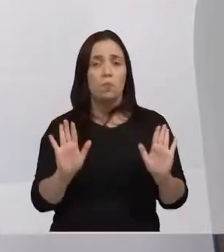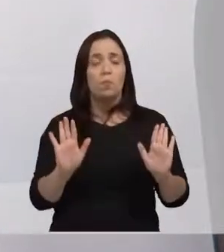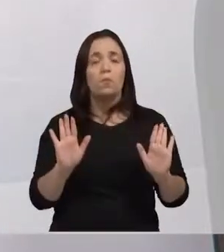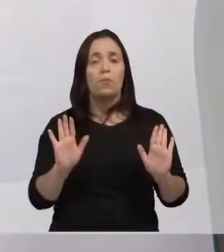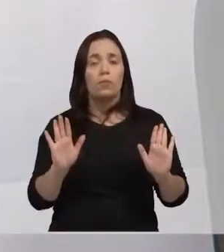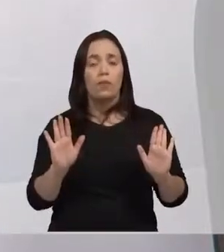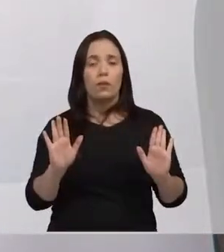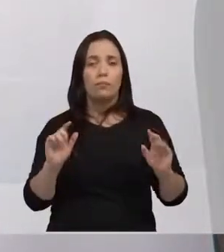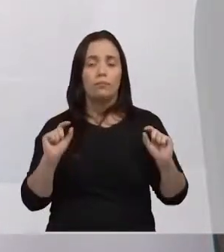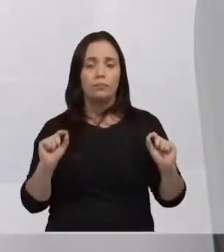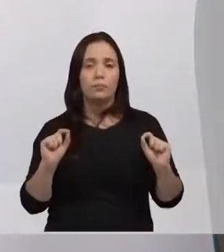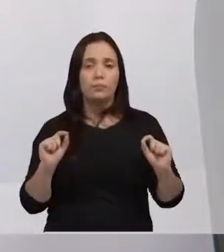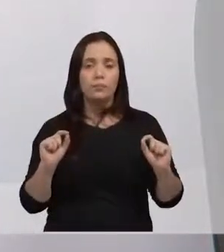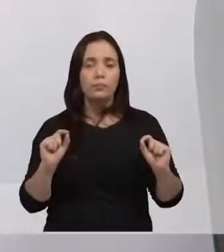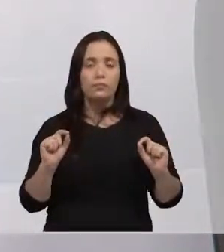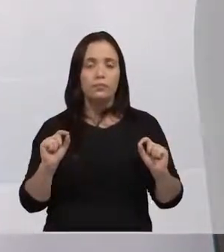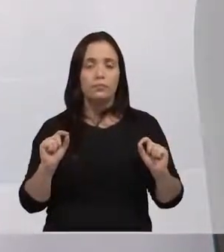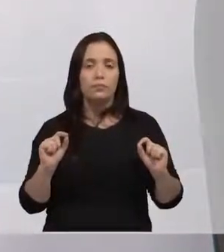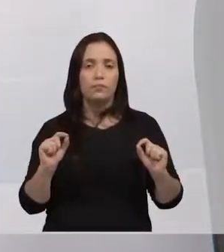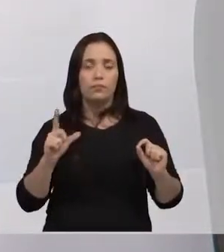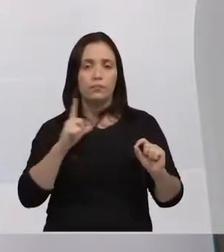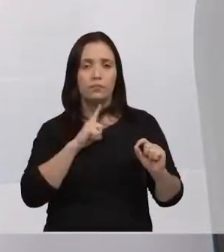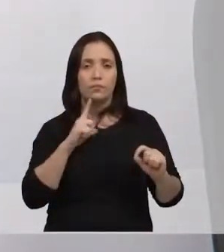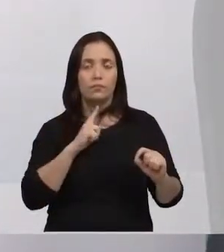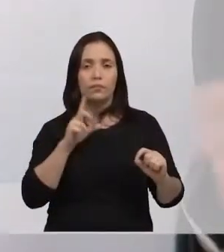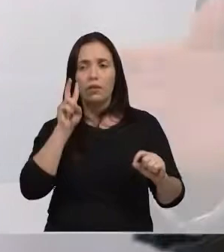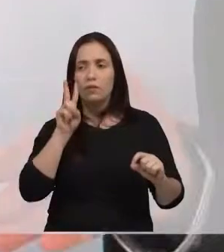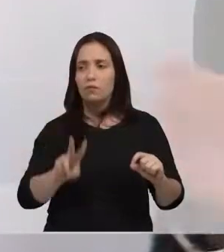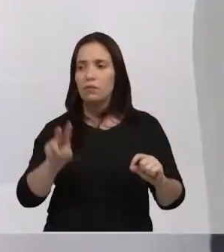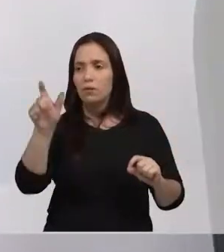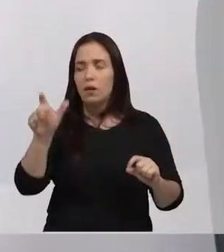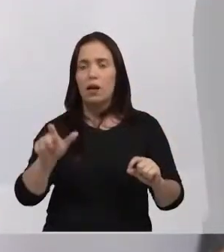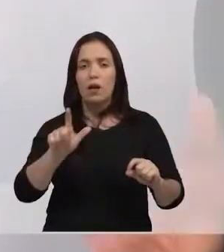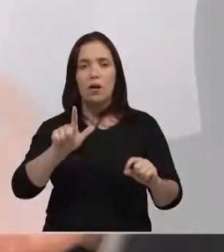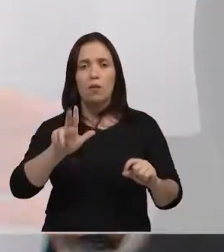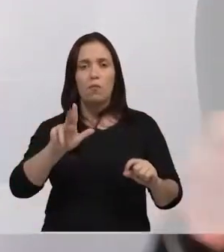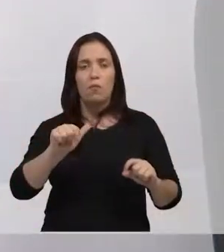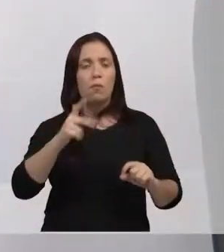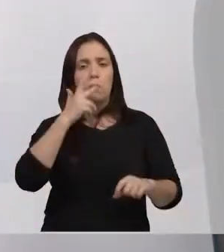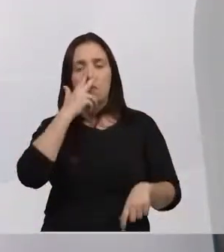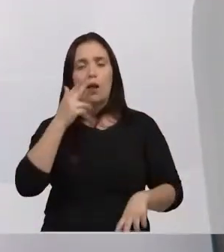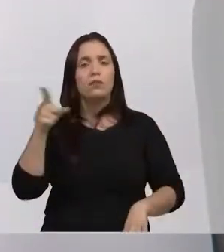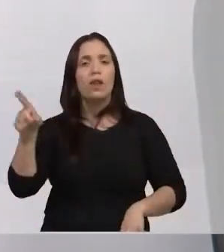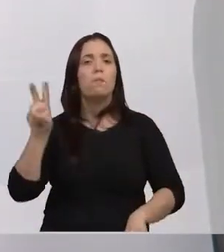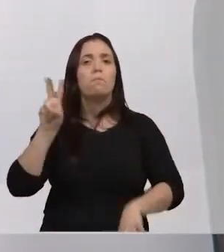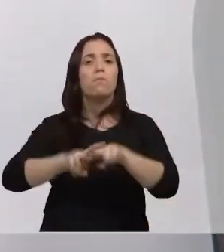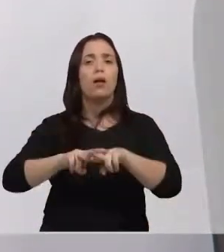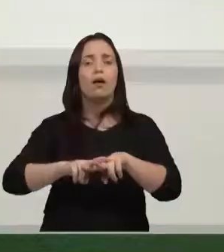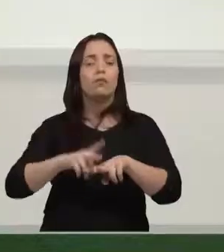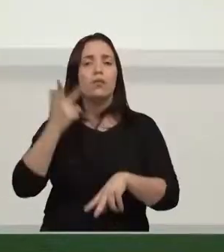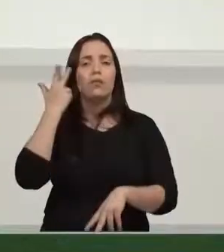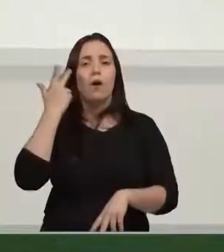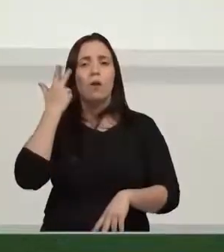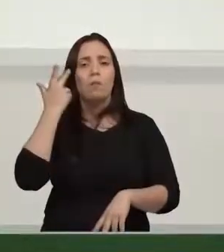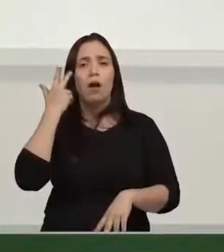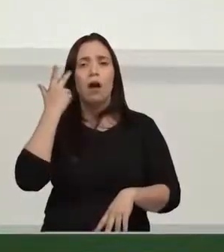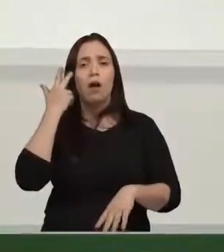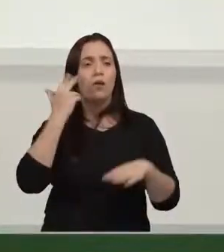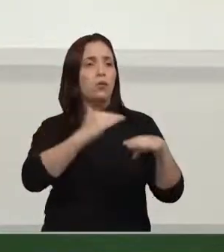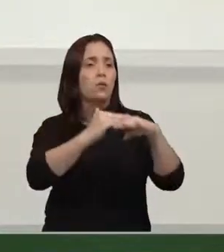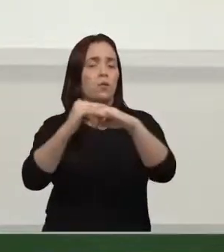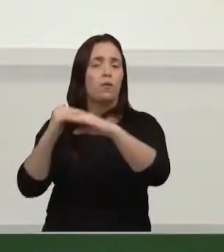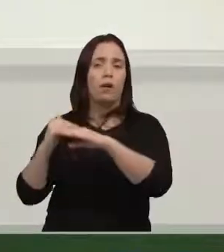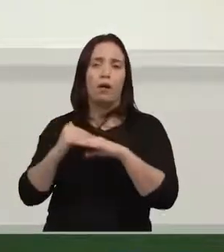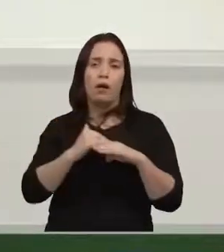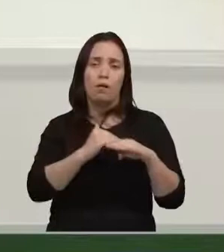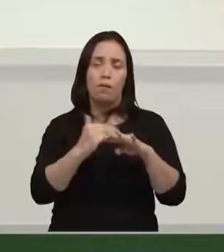certa, cada vez mais o Lula se parece mais com um prisioneiro comum. Pois é isso. A